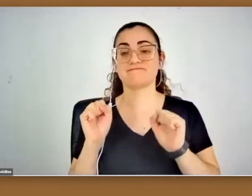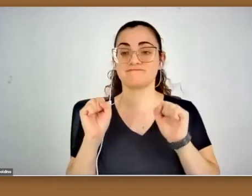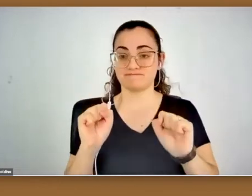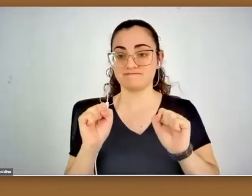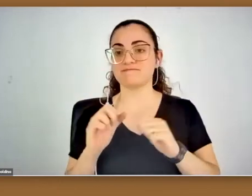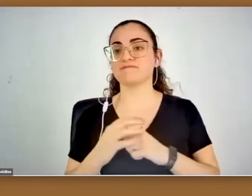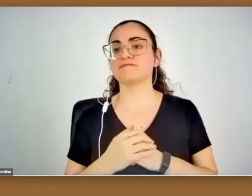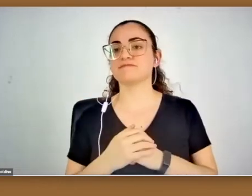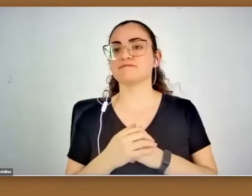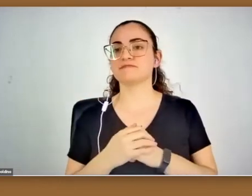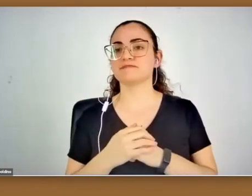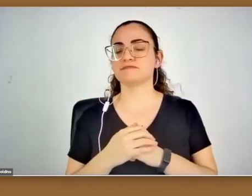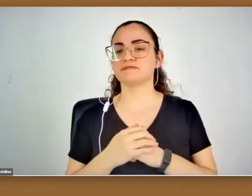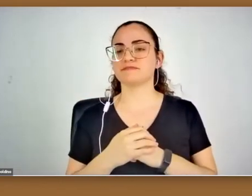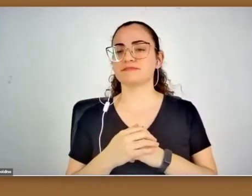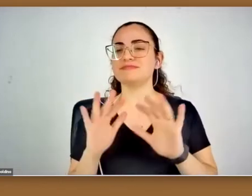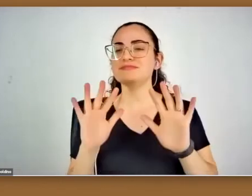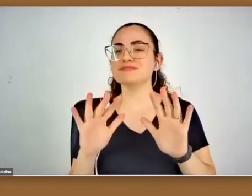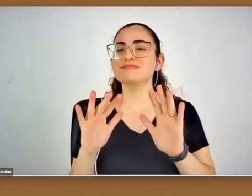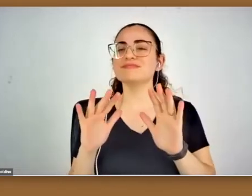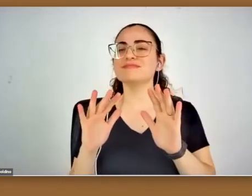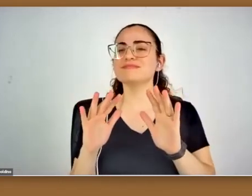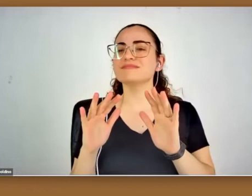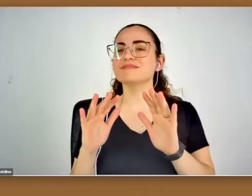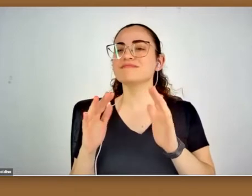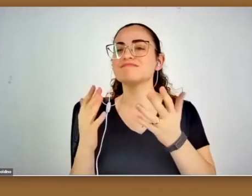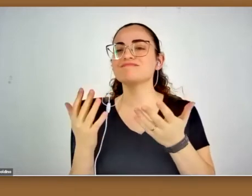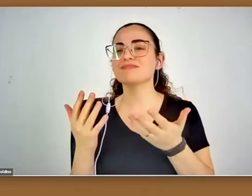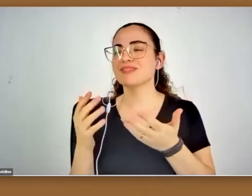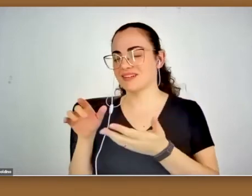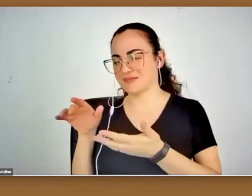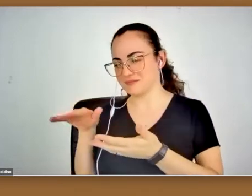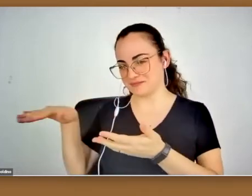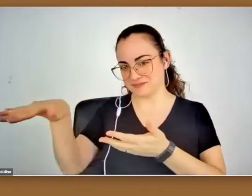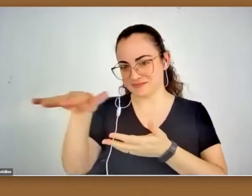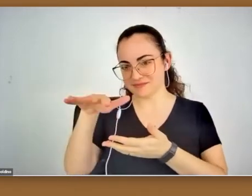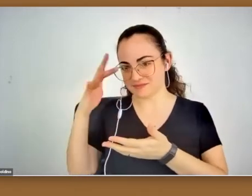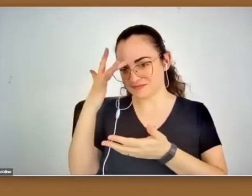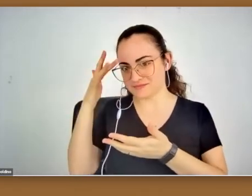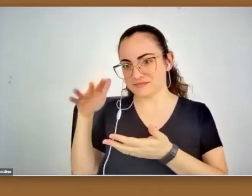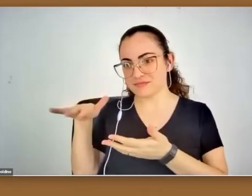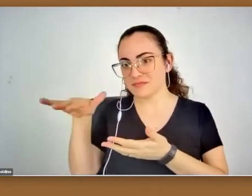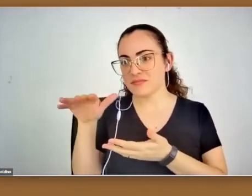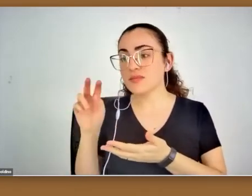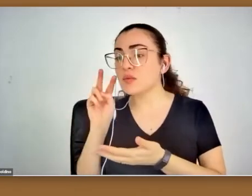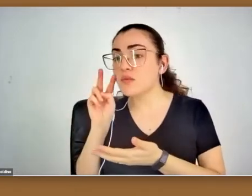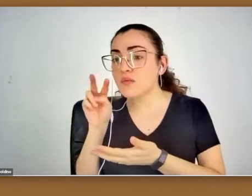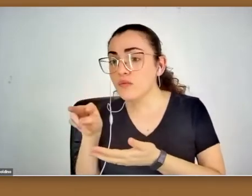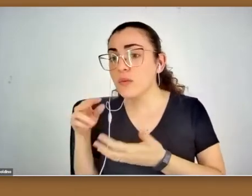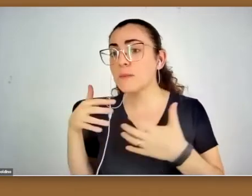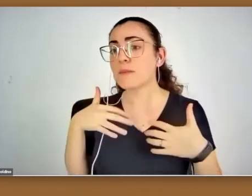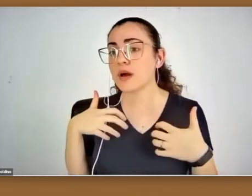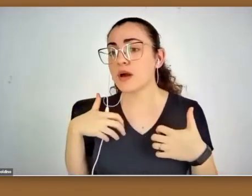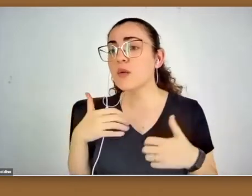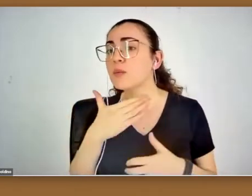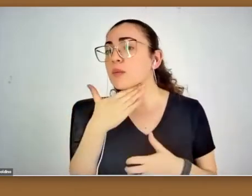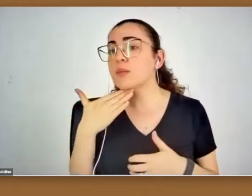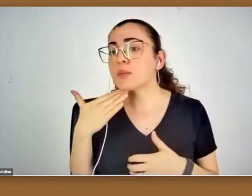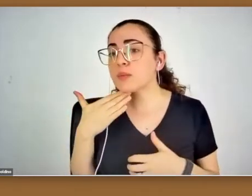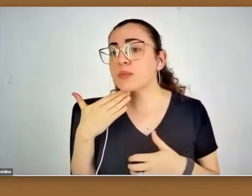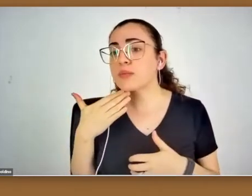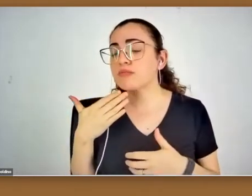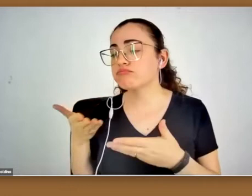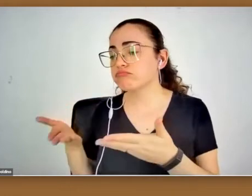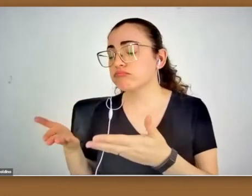esse mal entendimento que as pessoas tiveram no período de febre amarela, porque viam o macaquinho morto, começaram a achar que o macaco tinha culpa, né?